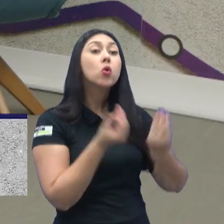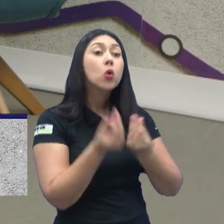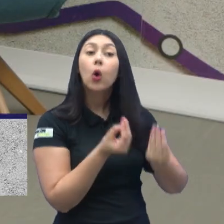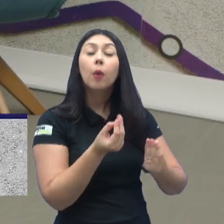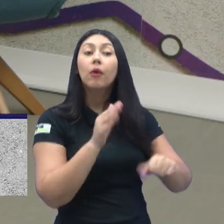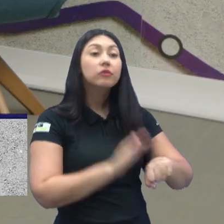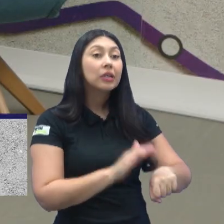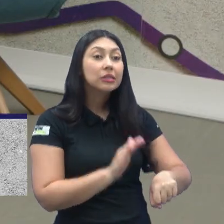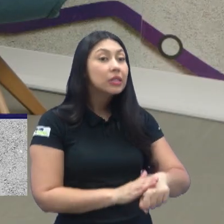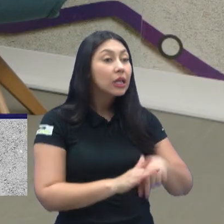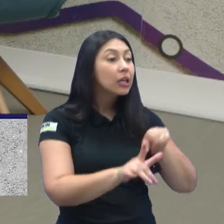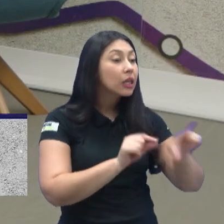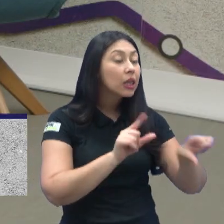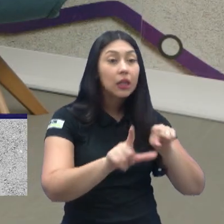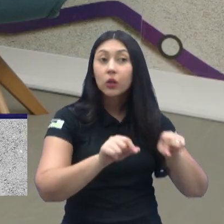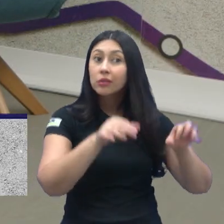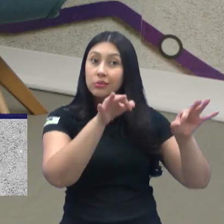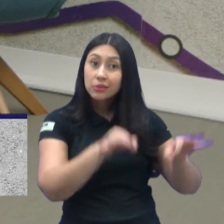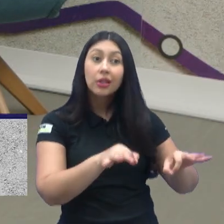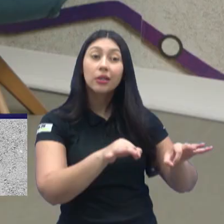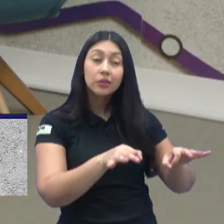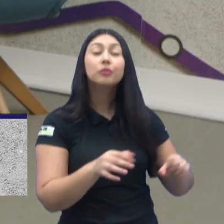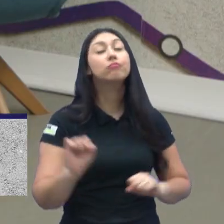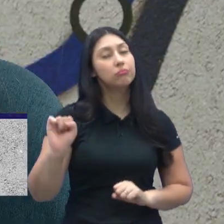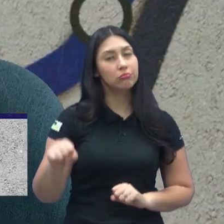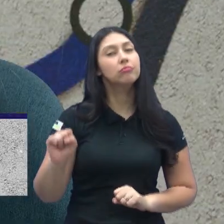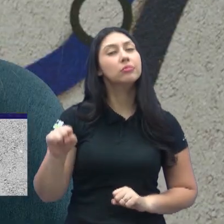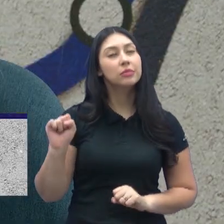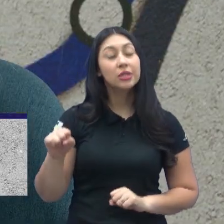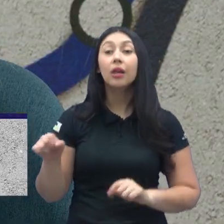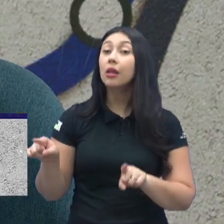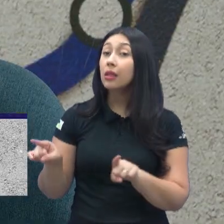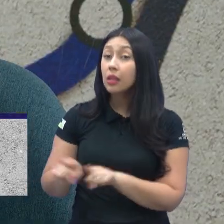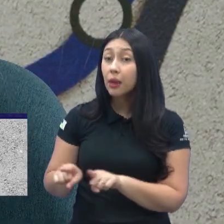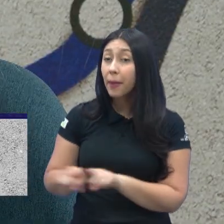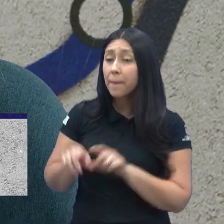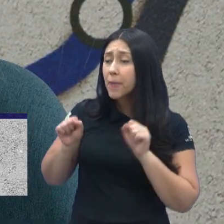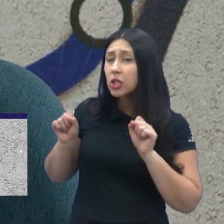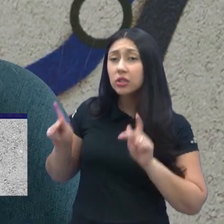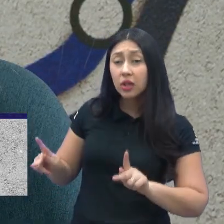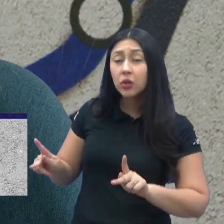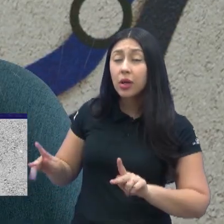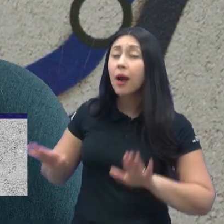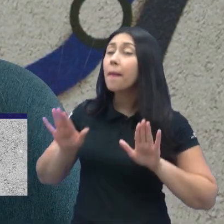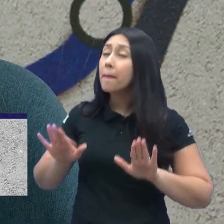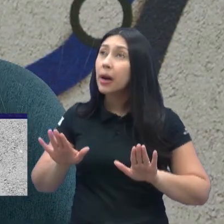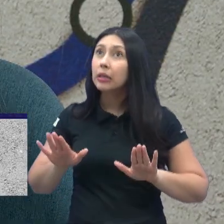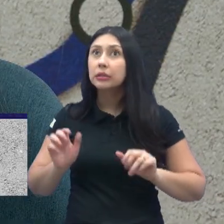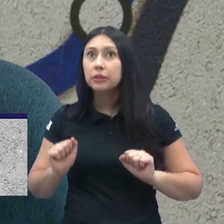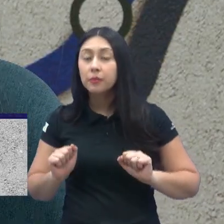Exatamente. O que eu estou fazendo está errado ou não. Tá exatamente, certo? Exatamente. Além, não só a aposentadoria, né, Rafa, que a gente fala, mas assim,